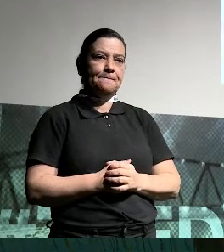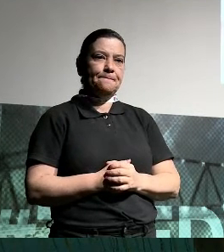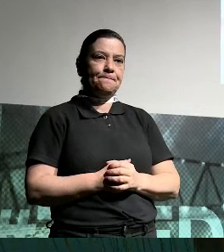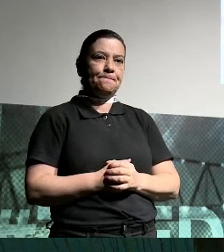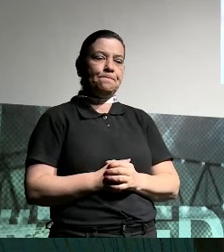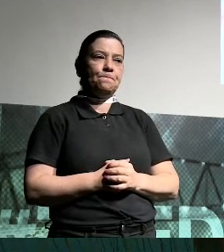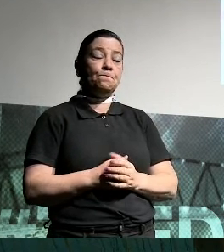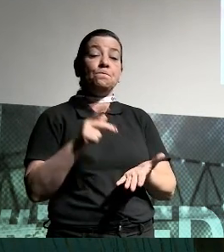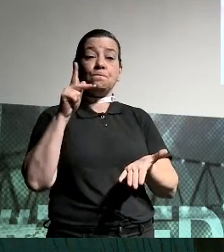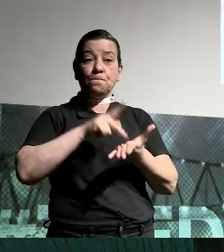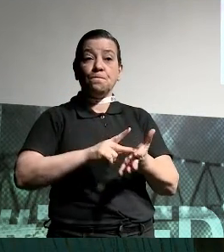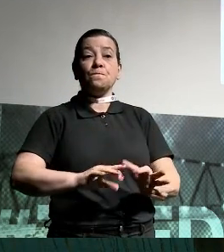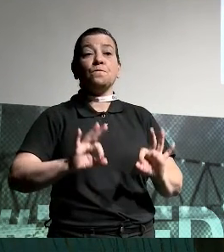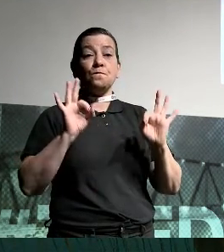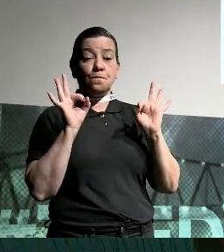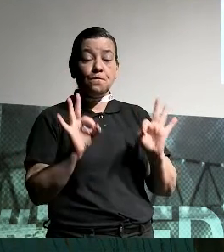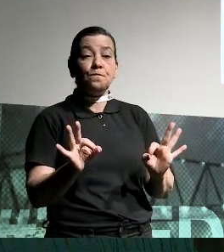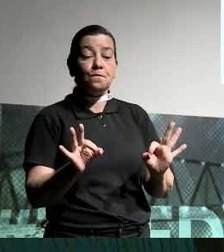de fato